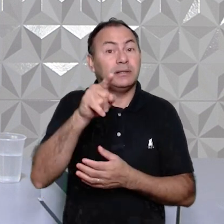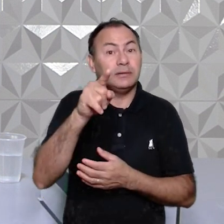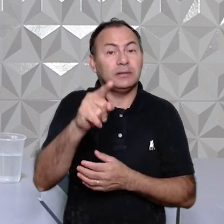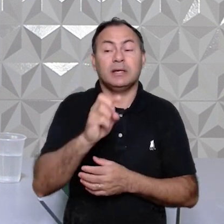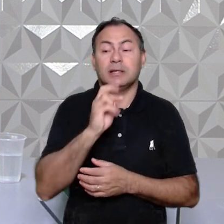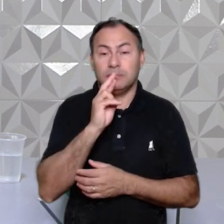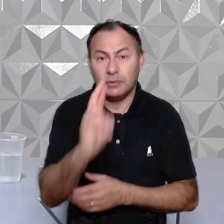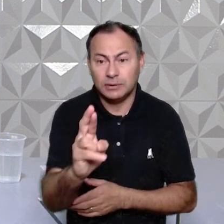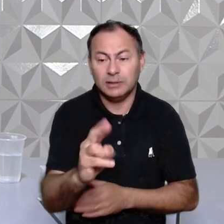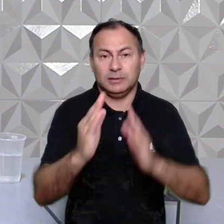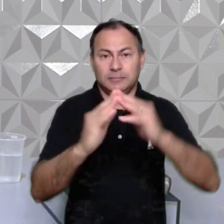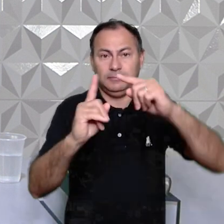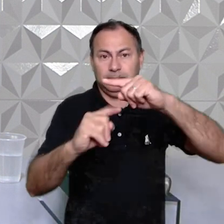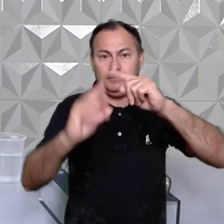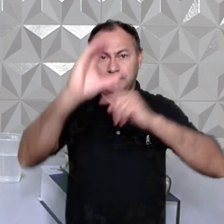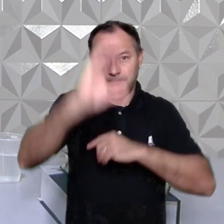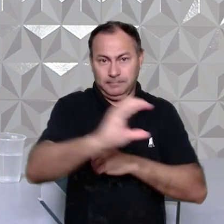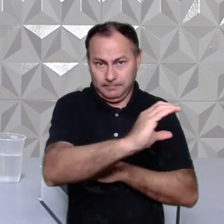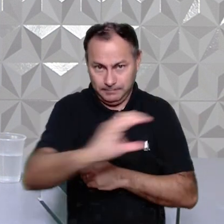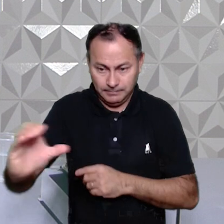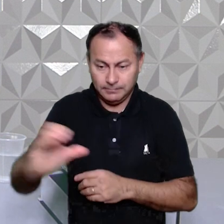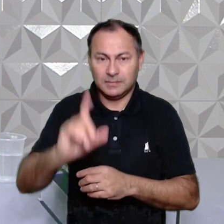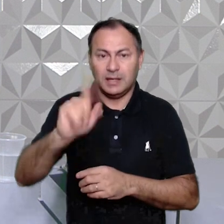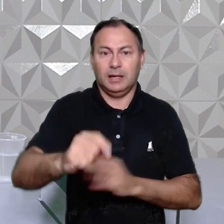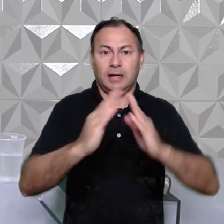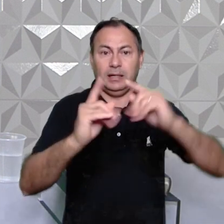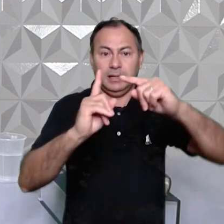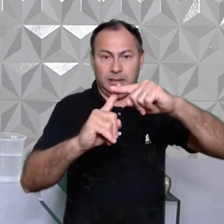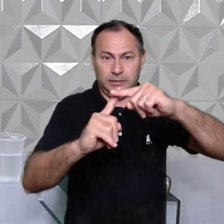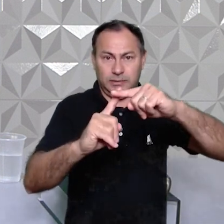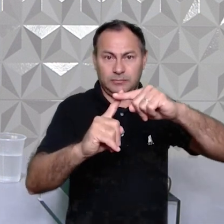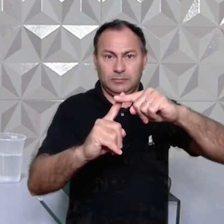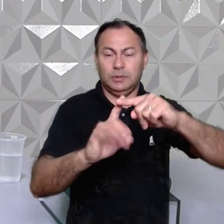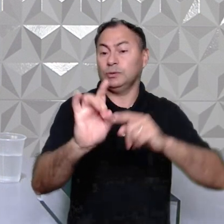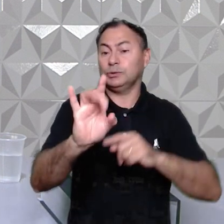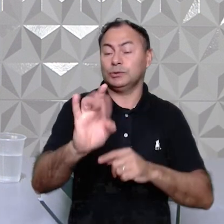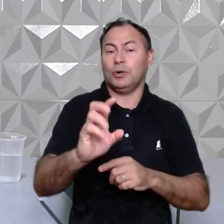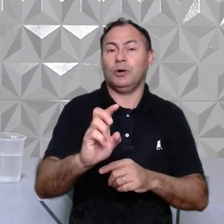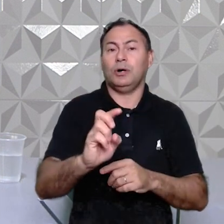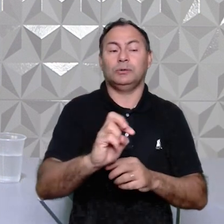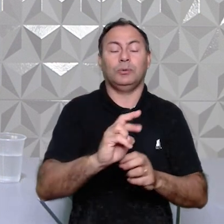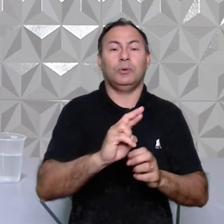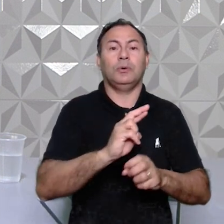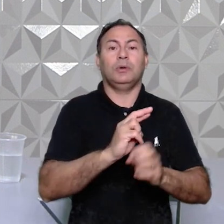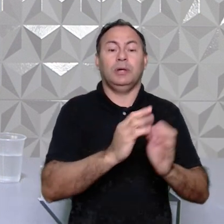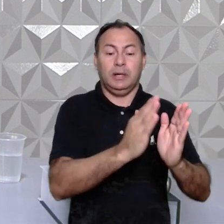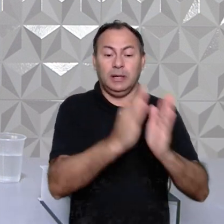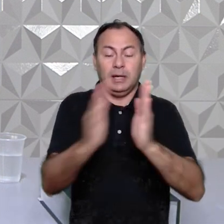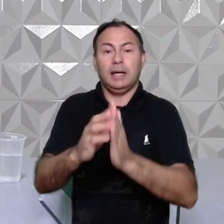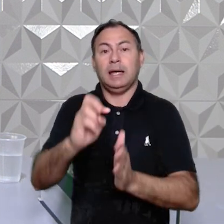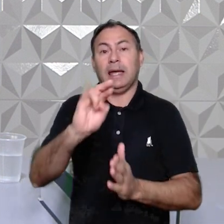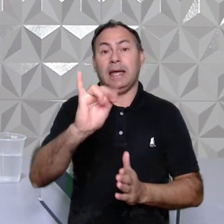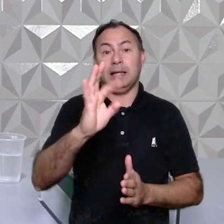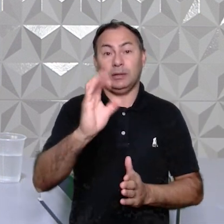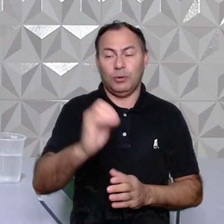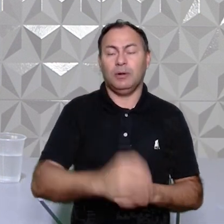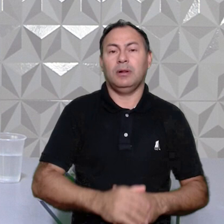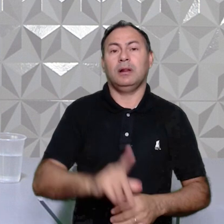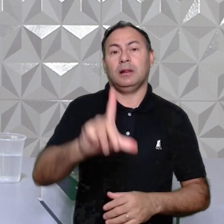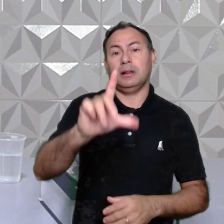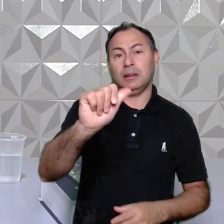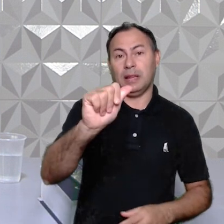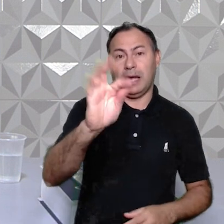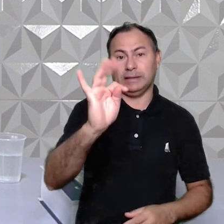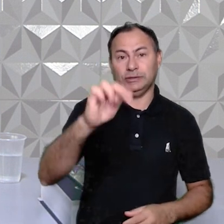se respondesse que a Igreja Católica é a Igreja somente do rito latino. É sim, ela